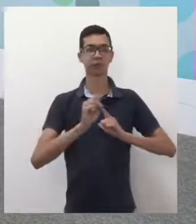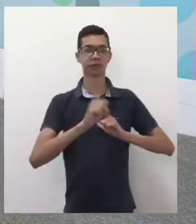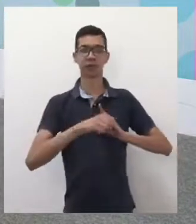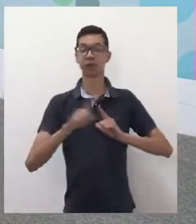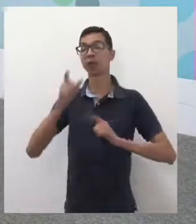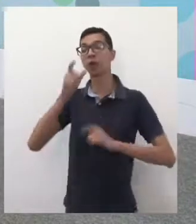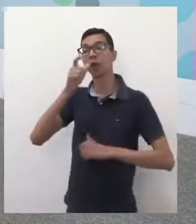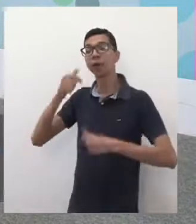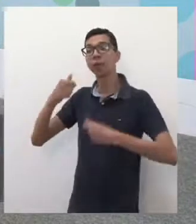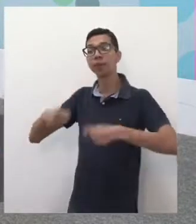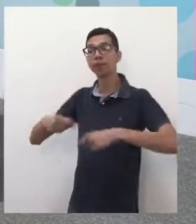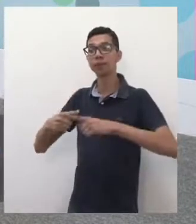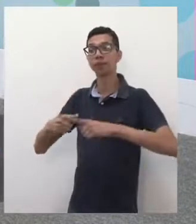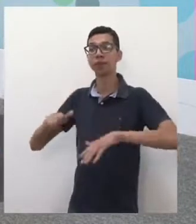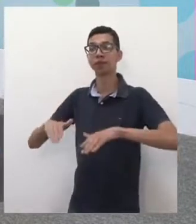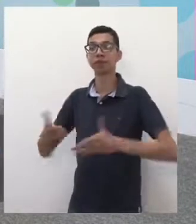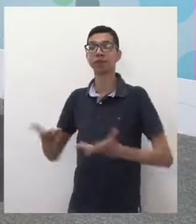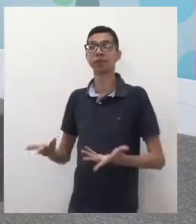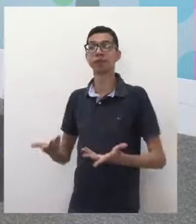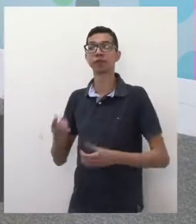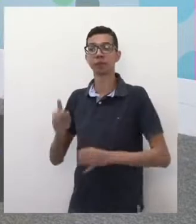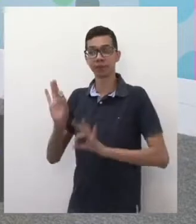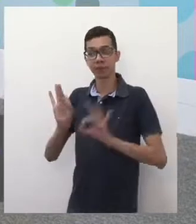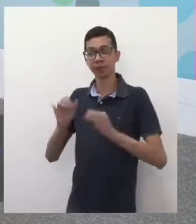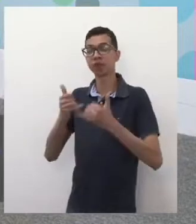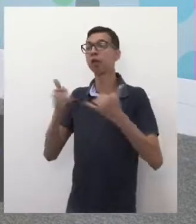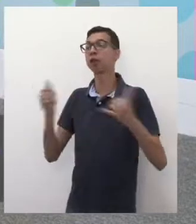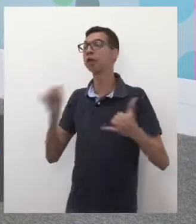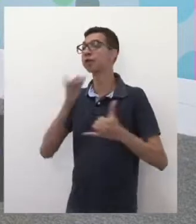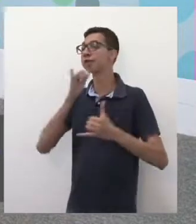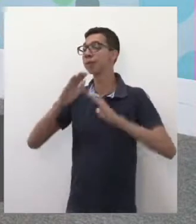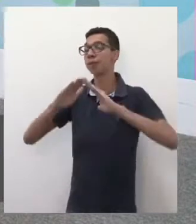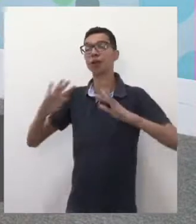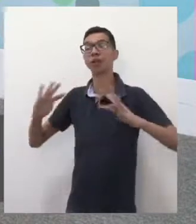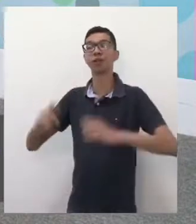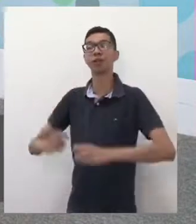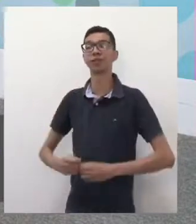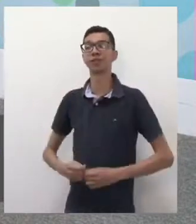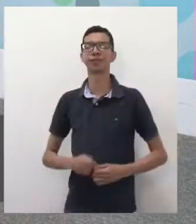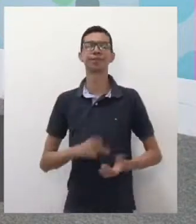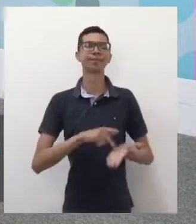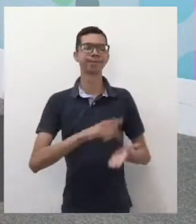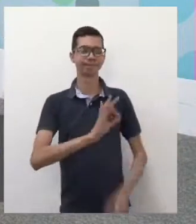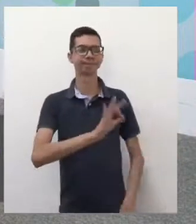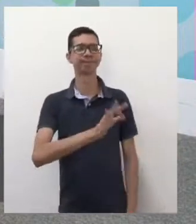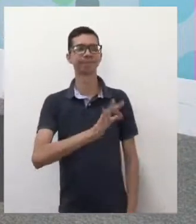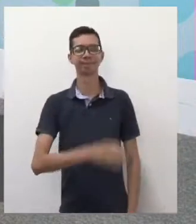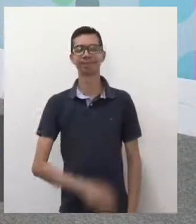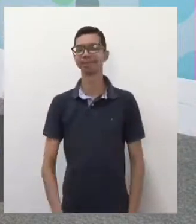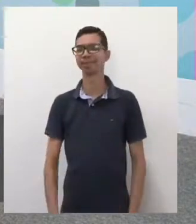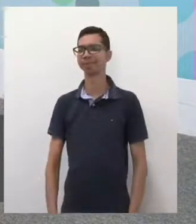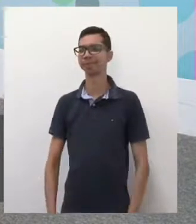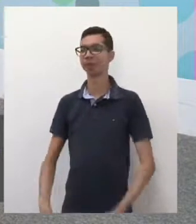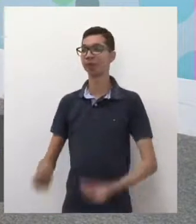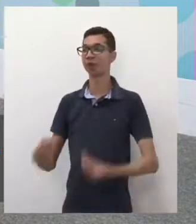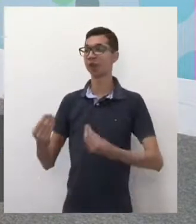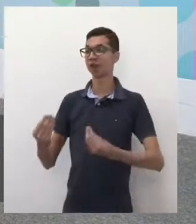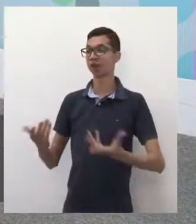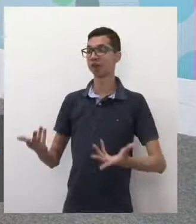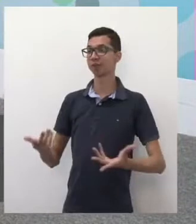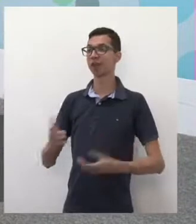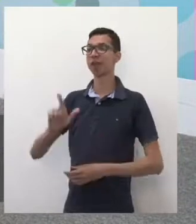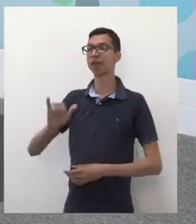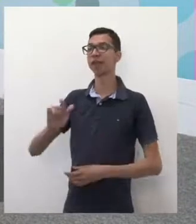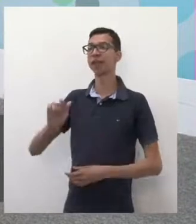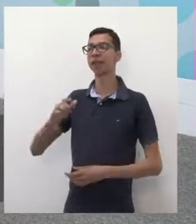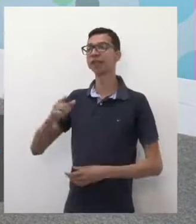vezes está barato, mas você tem que mexer na ligação inteira de casa. Verdade. Que ligação, Magno? O que você está falando? Apesar que, inclusive, já que você